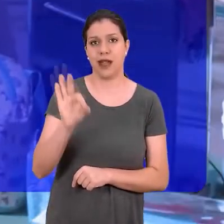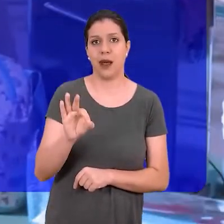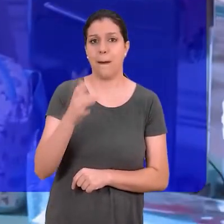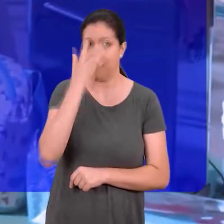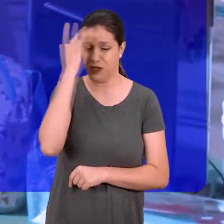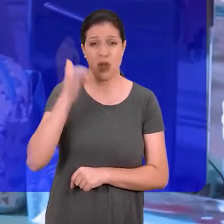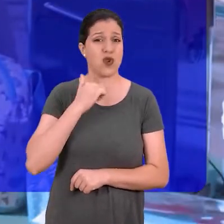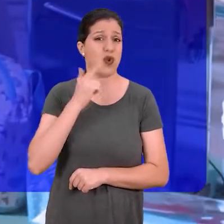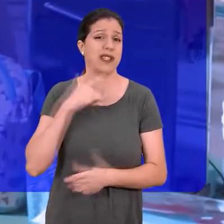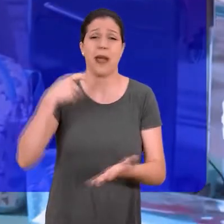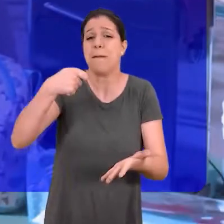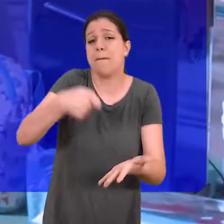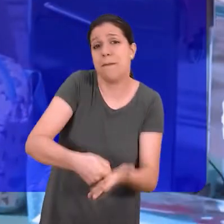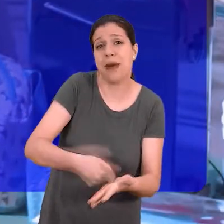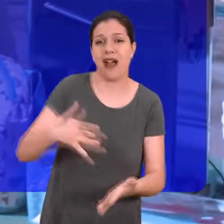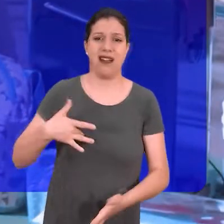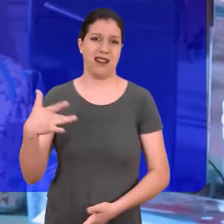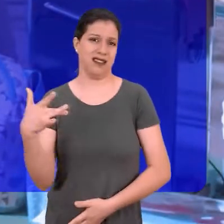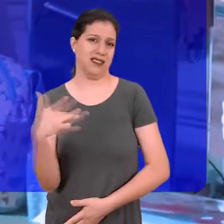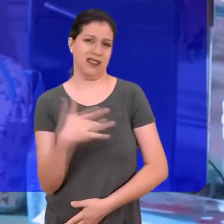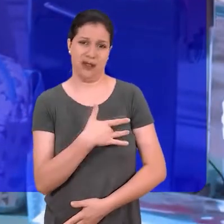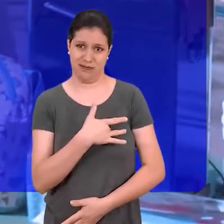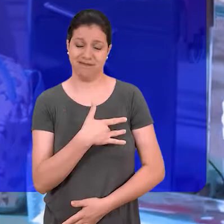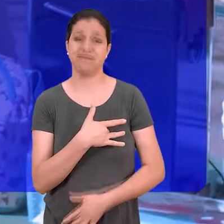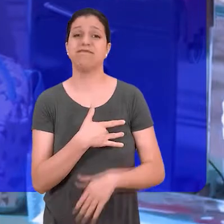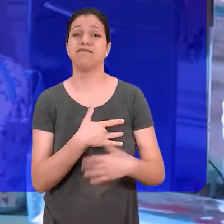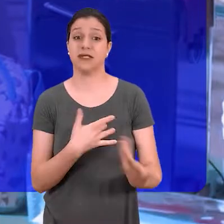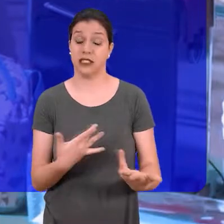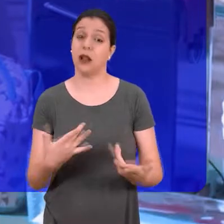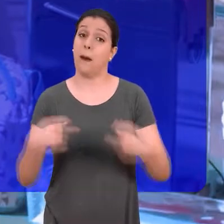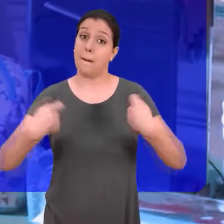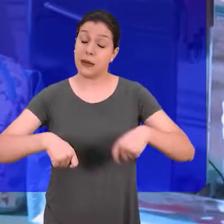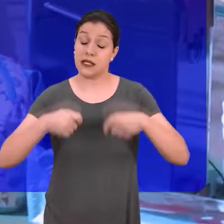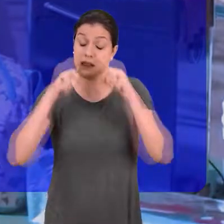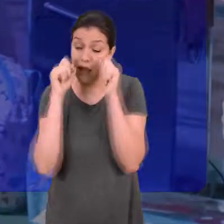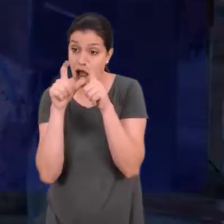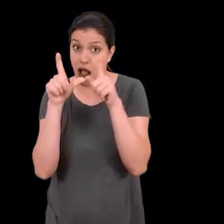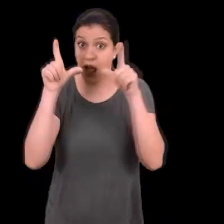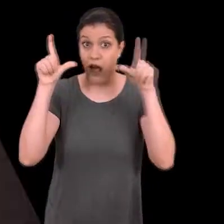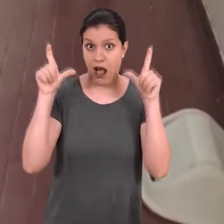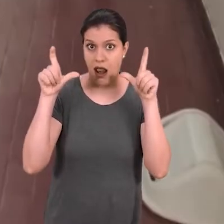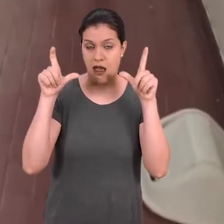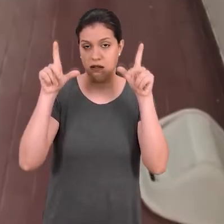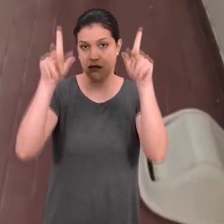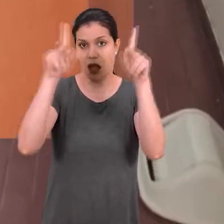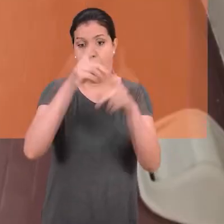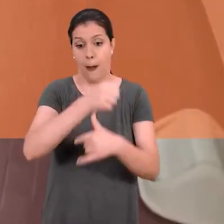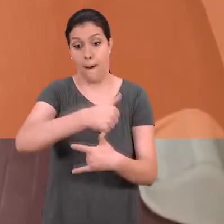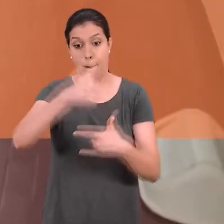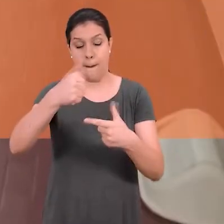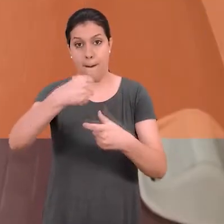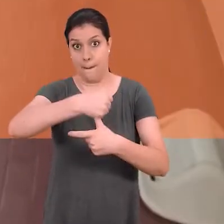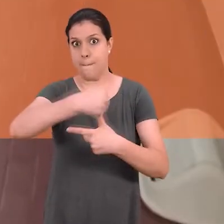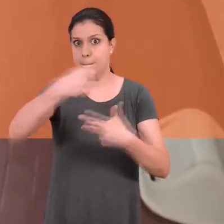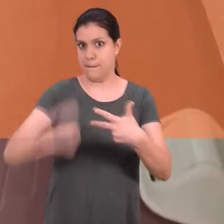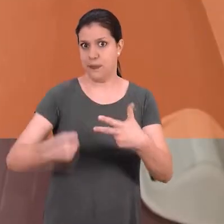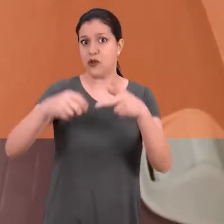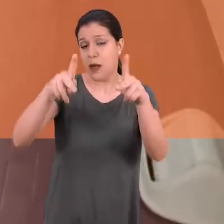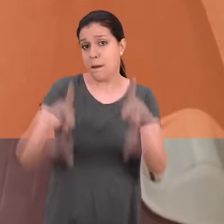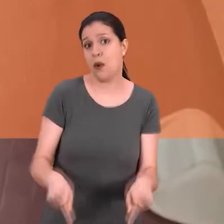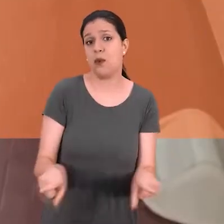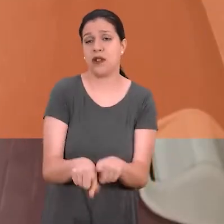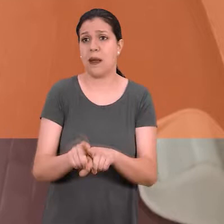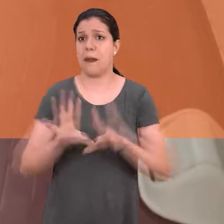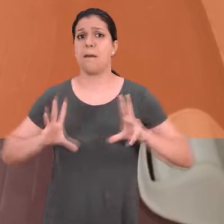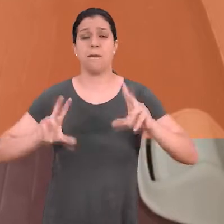conseguem pagar por serviços de saúde. Como forma de alertar o poder público, população e instituições do